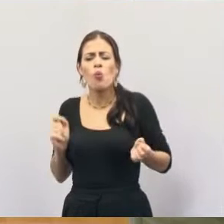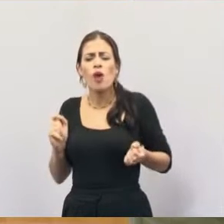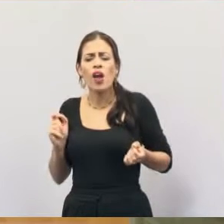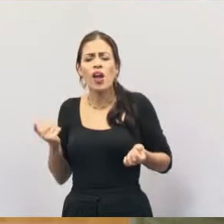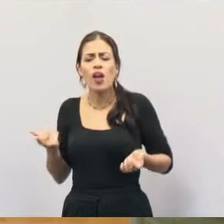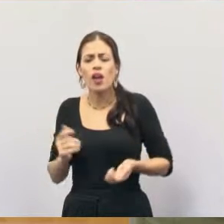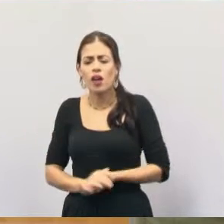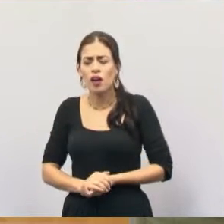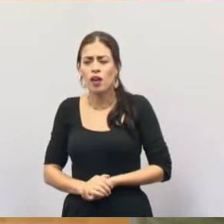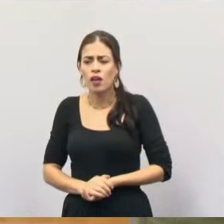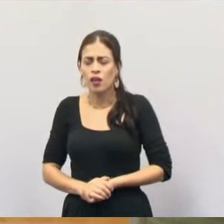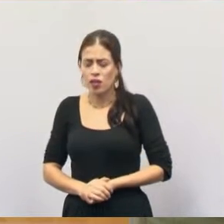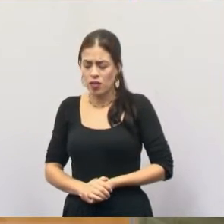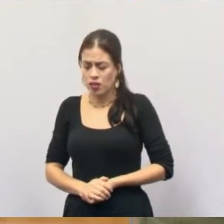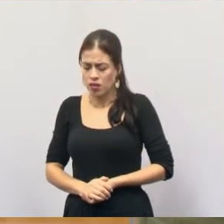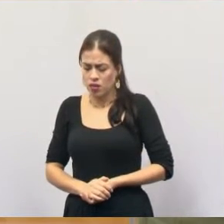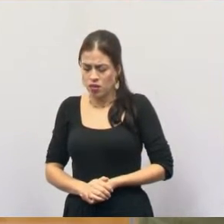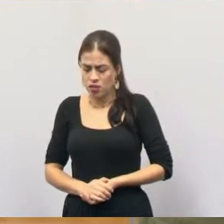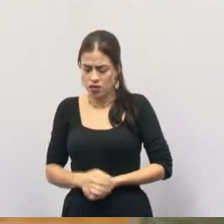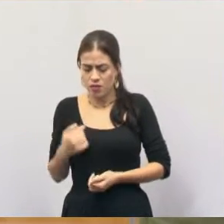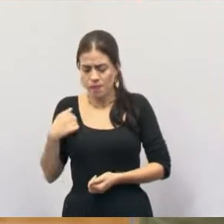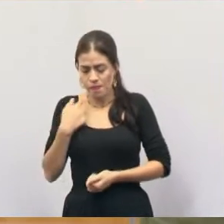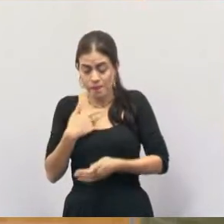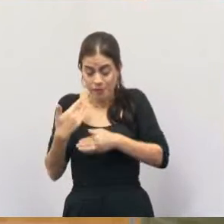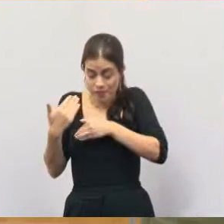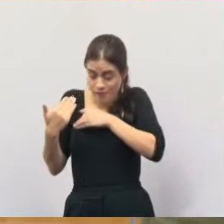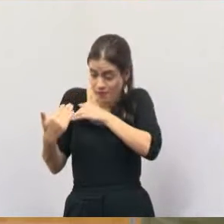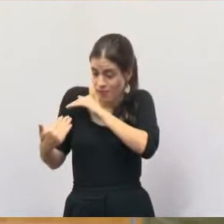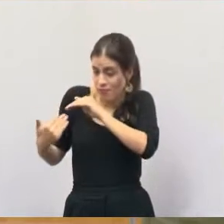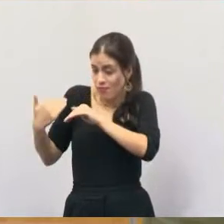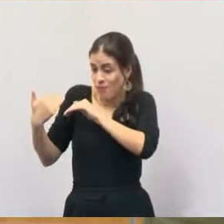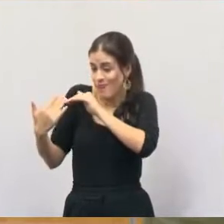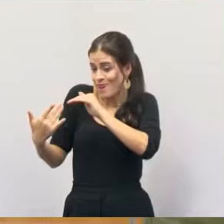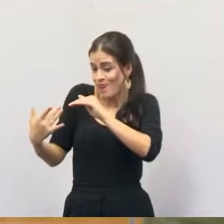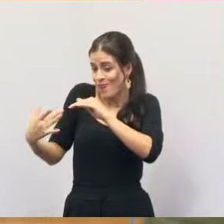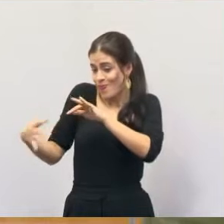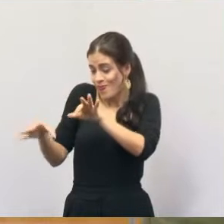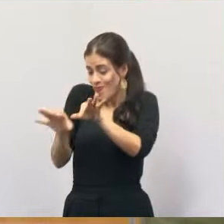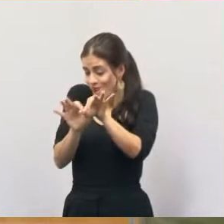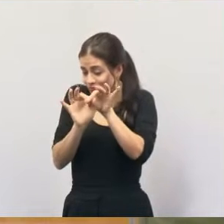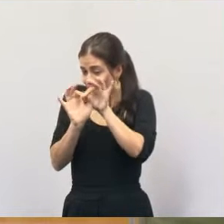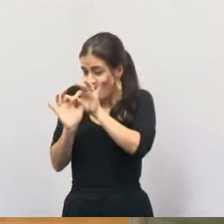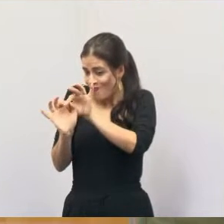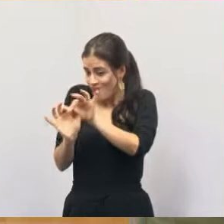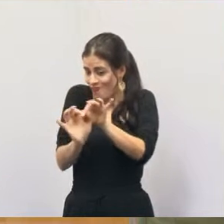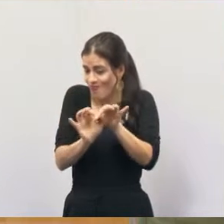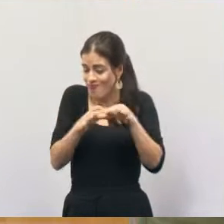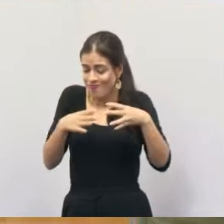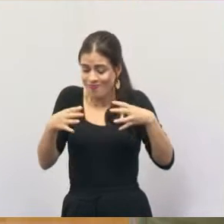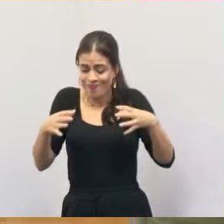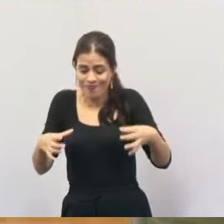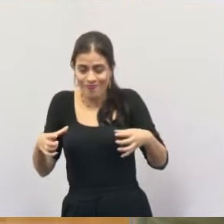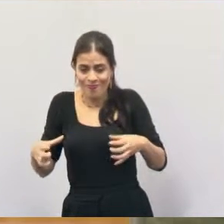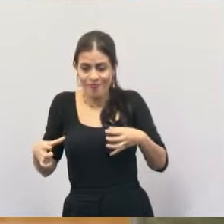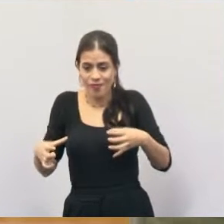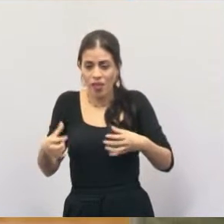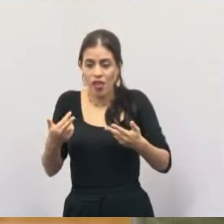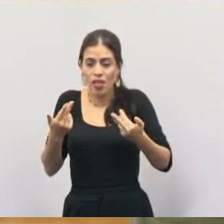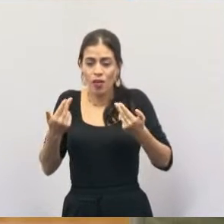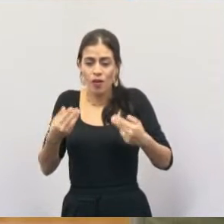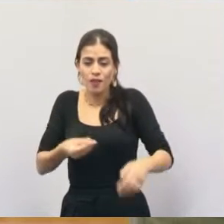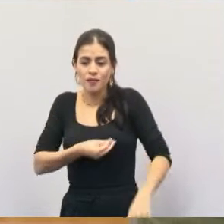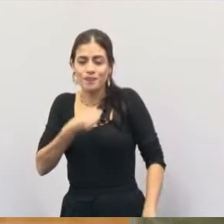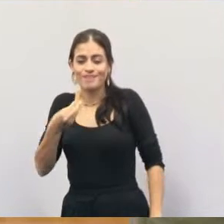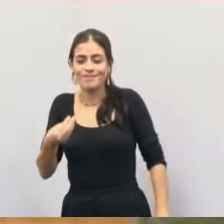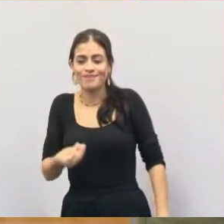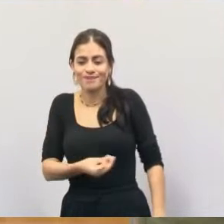E que a gente constrói essa história que se cruzam no palco e se misturam com uma vida também. Elas jamais terão um